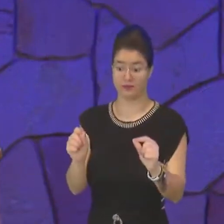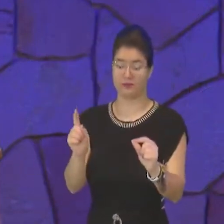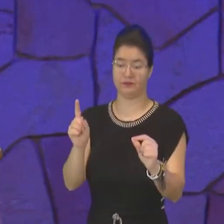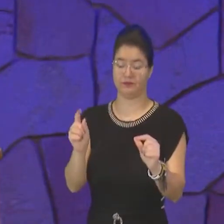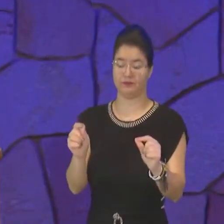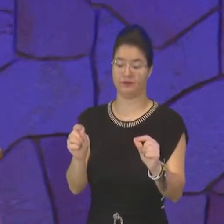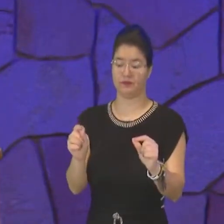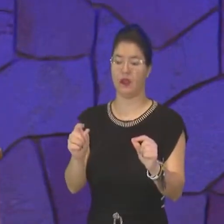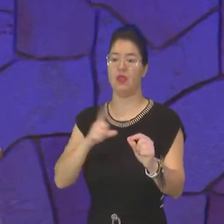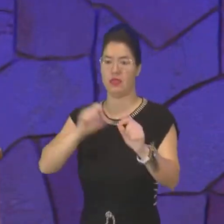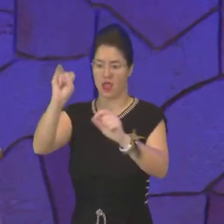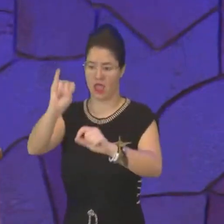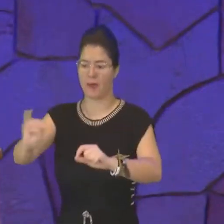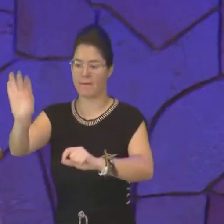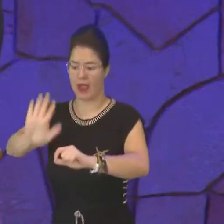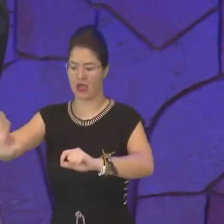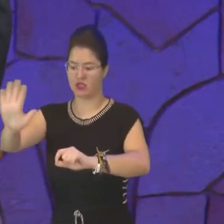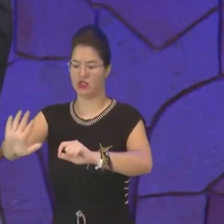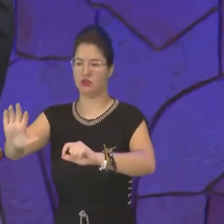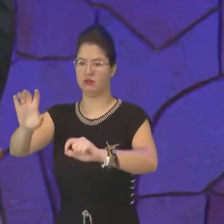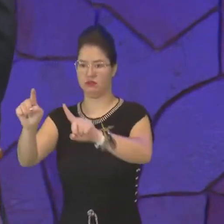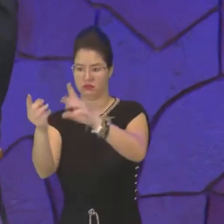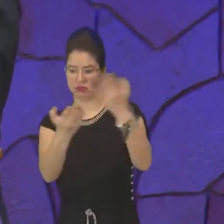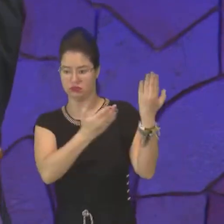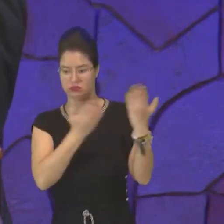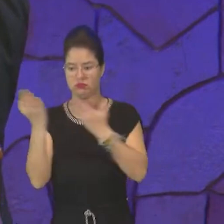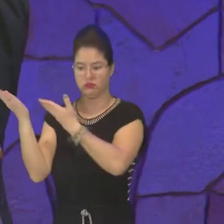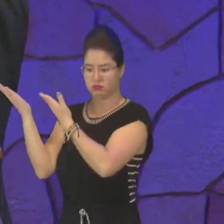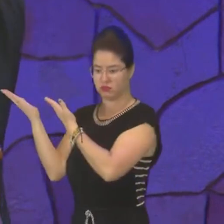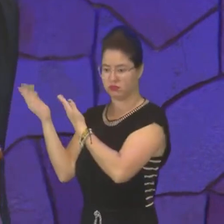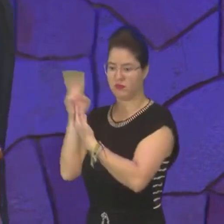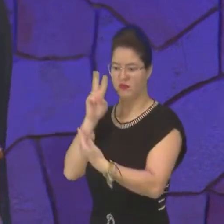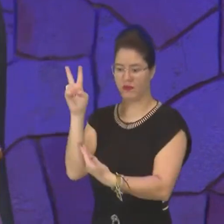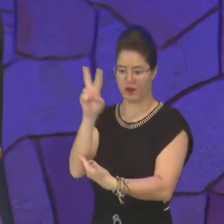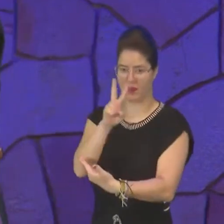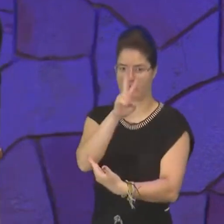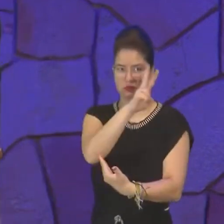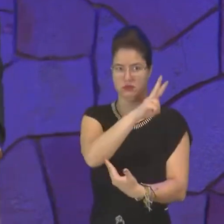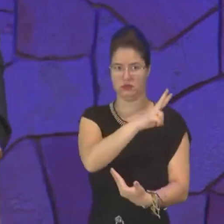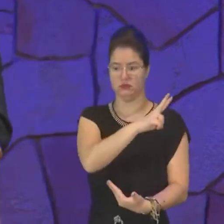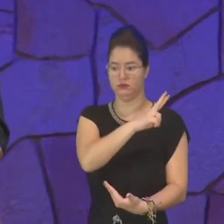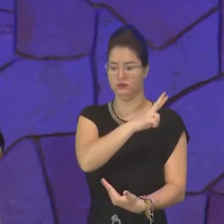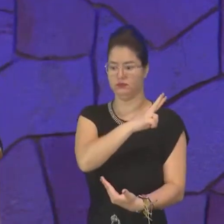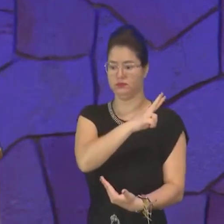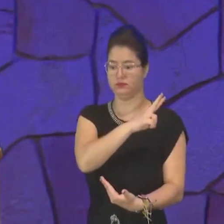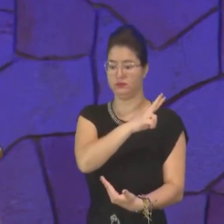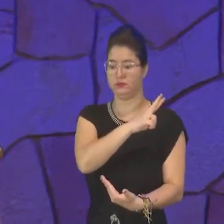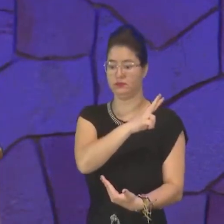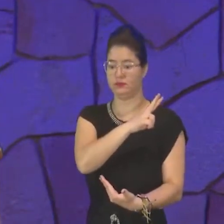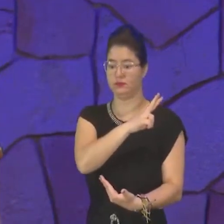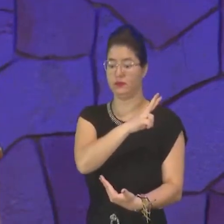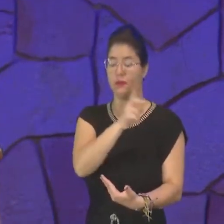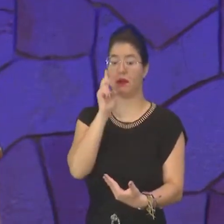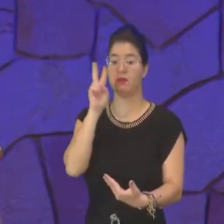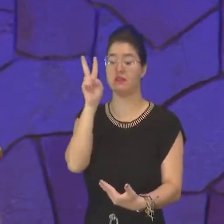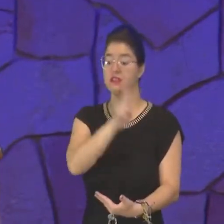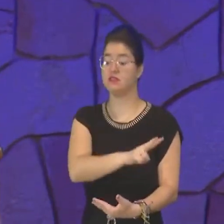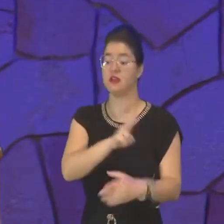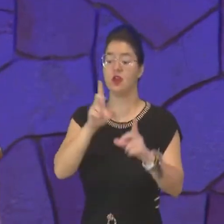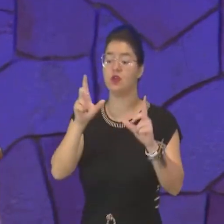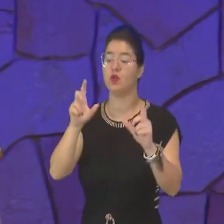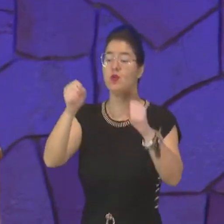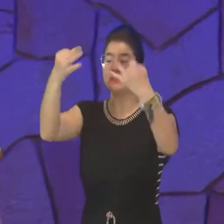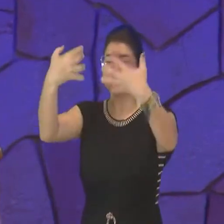trouxe umas imagens para que o irmão, para que a irmã, para aqueles que não fazem ideia do que seja este